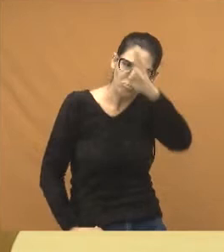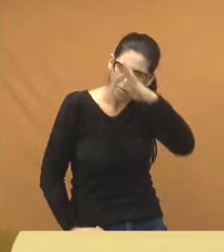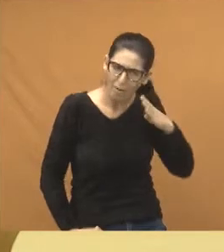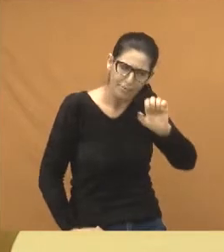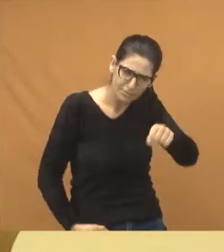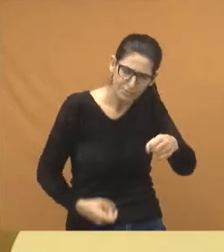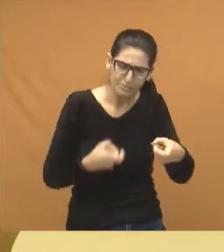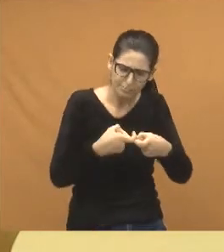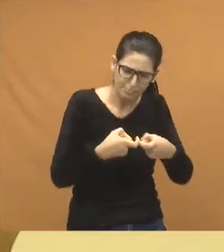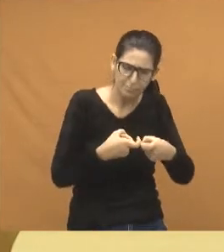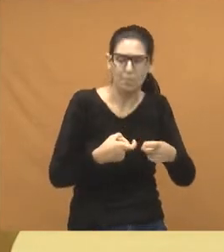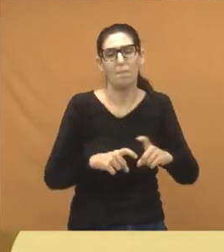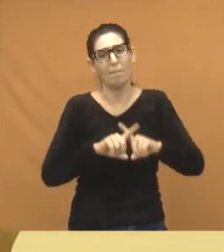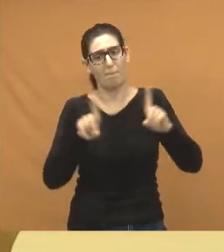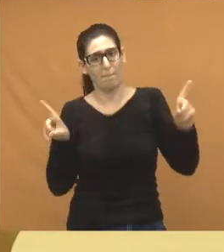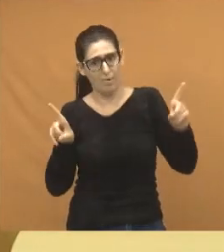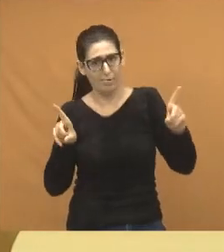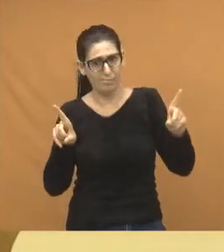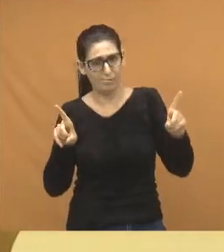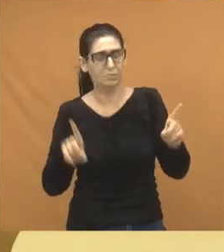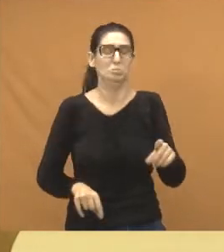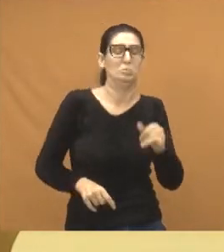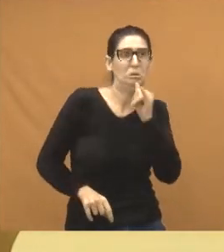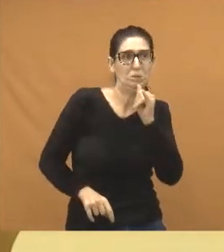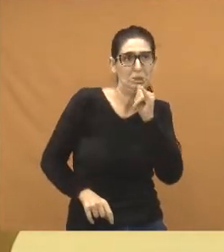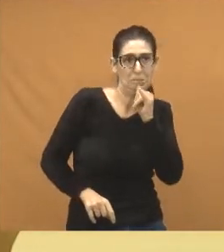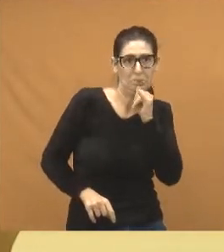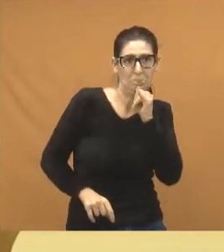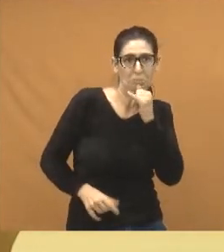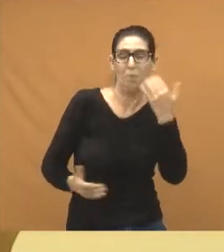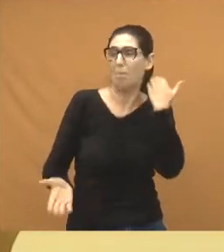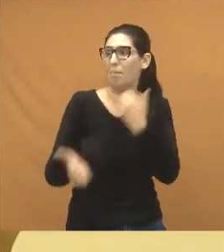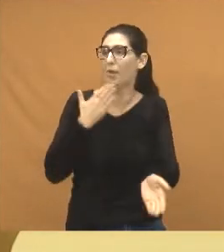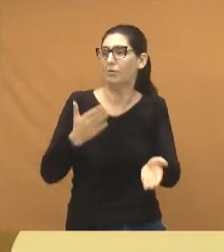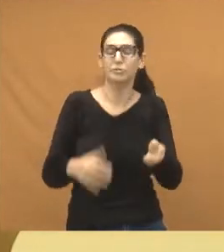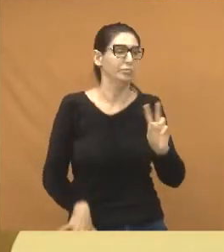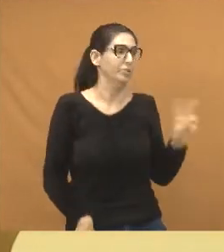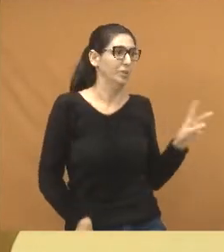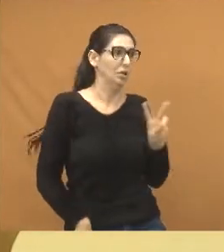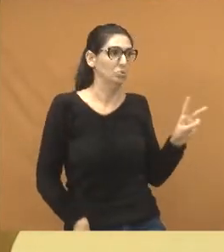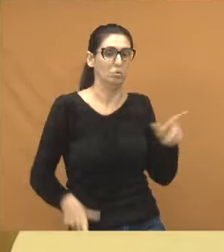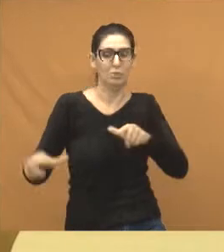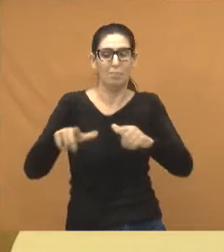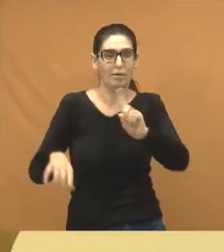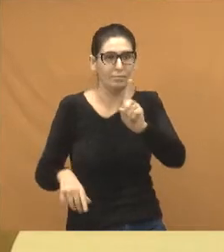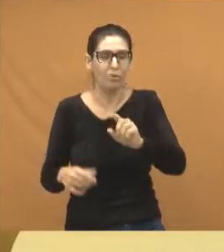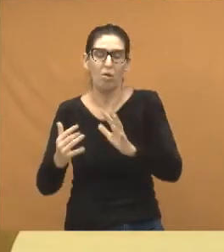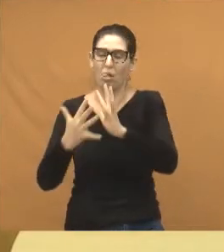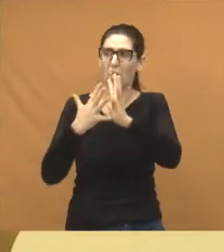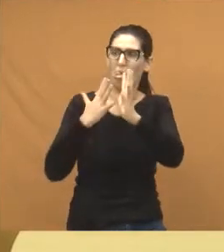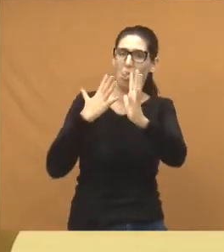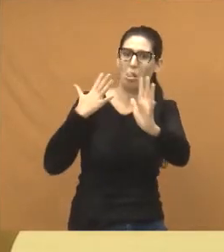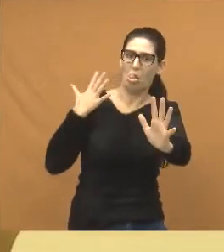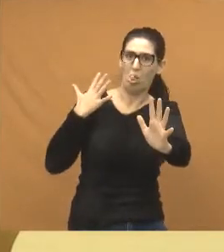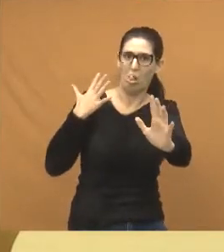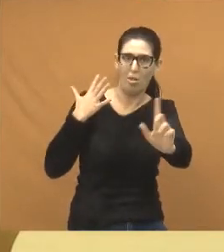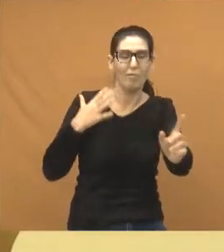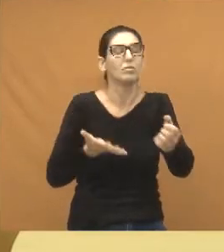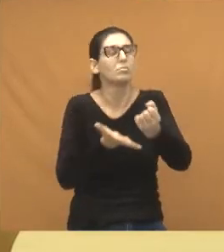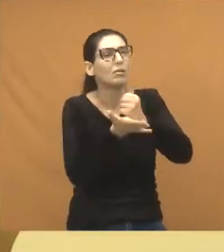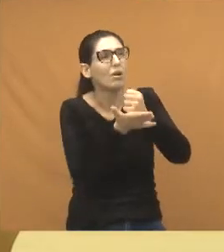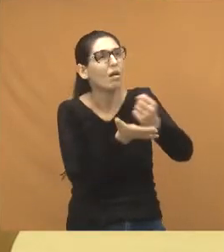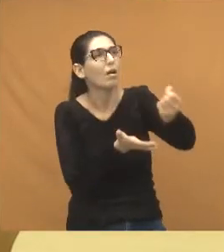certa, então quando ele perder de vereador, ele não vai na fila, não. Aí vai tomar remédio de mato,